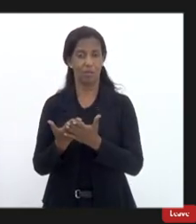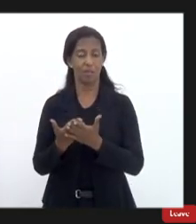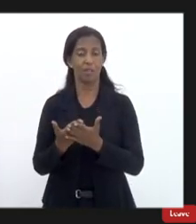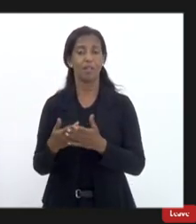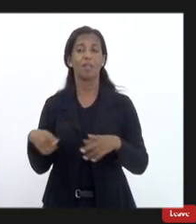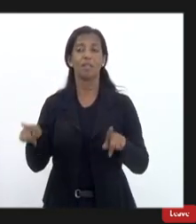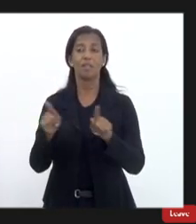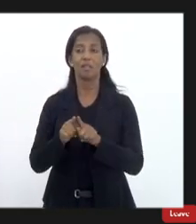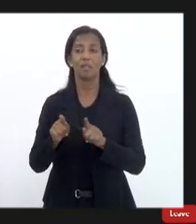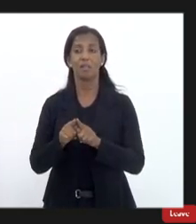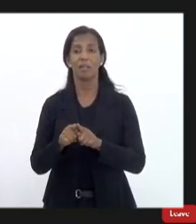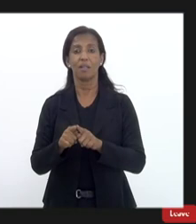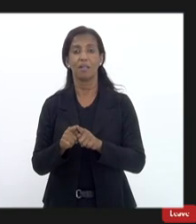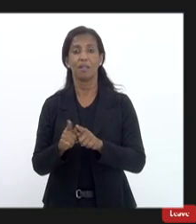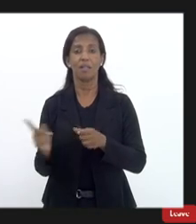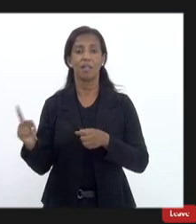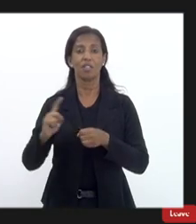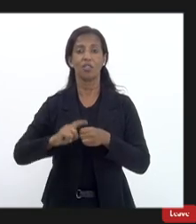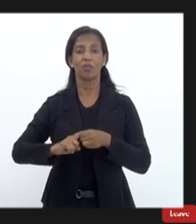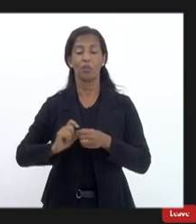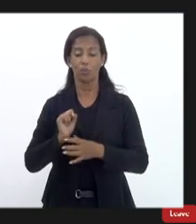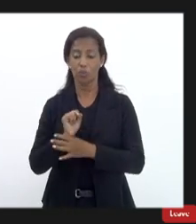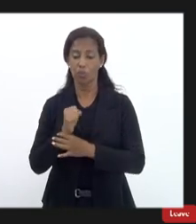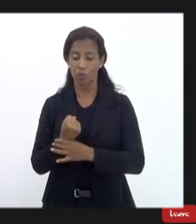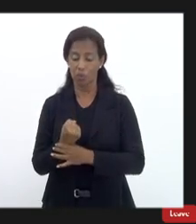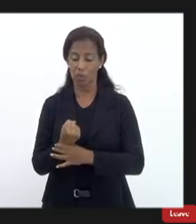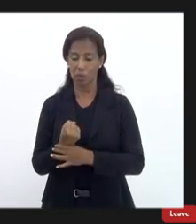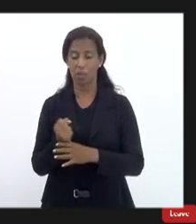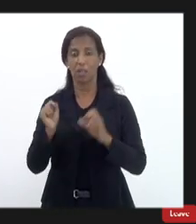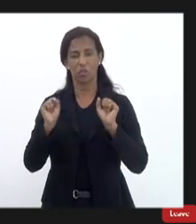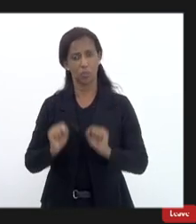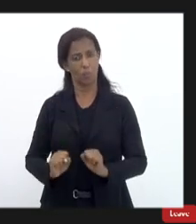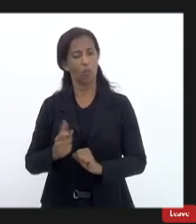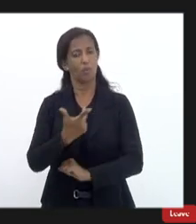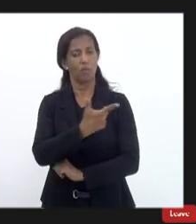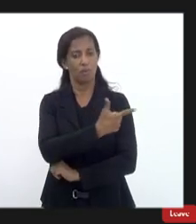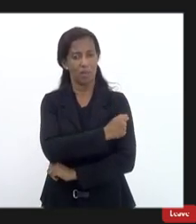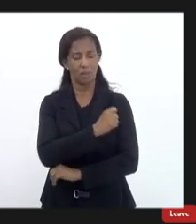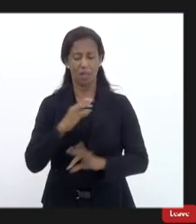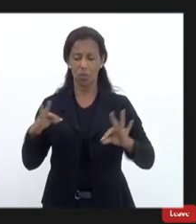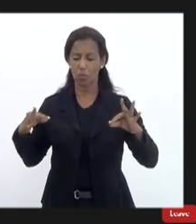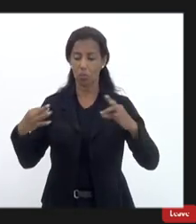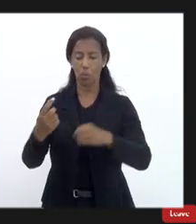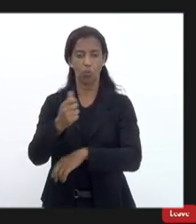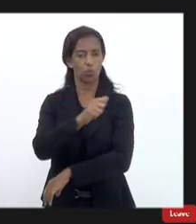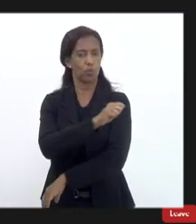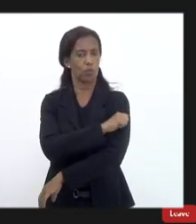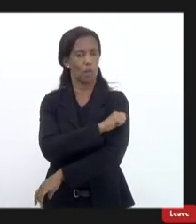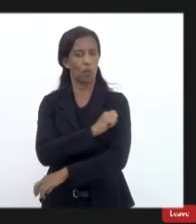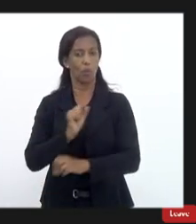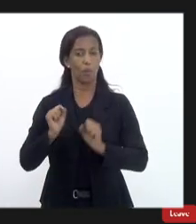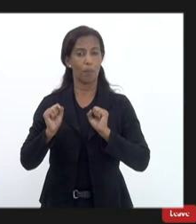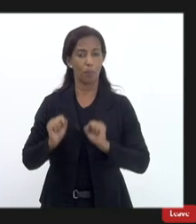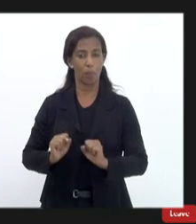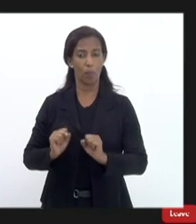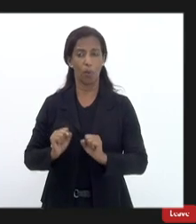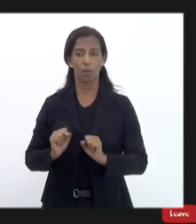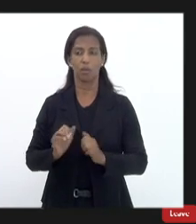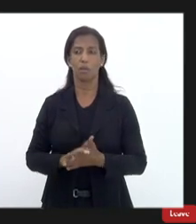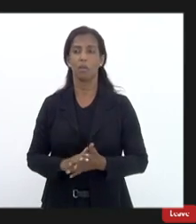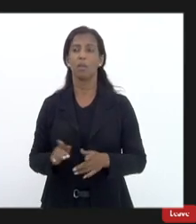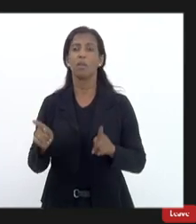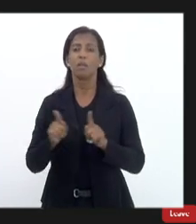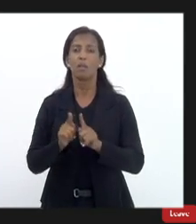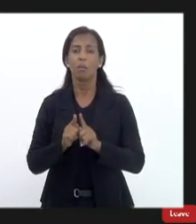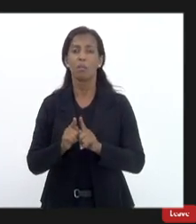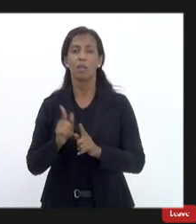e que a gente retorne de forma segura, né? Então, que a gente possa se vacinar, que os estudantes possam se vacinar e, sobretudo, que a